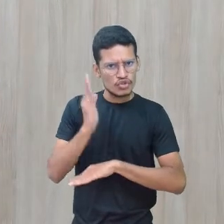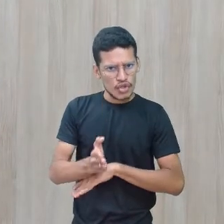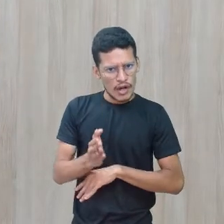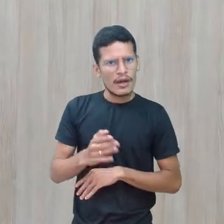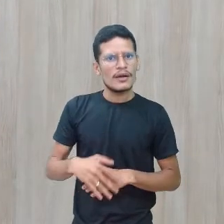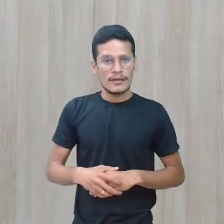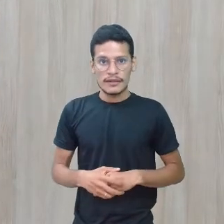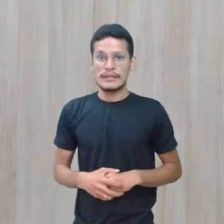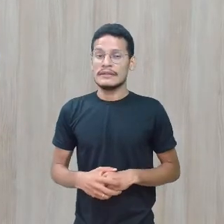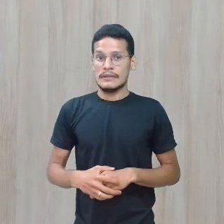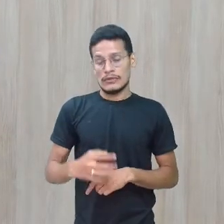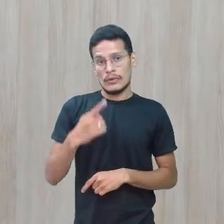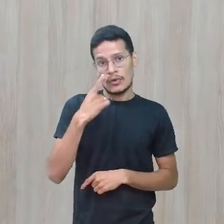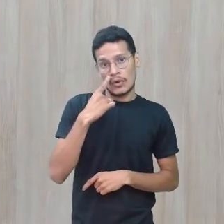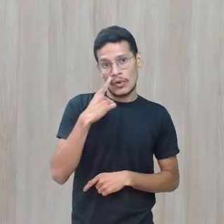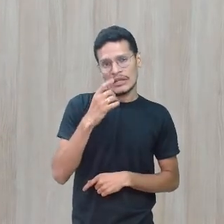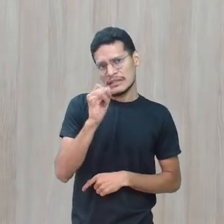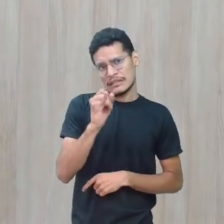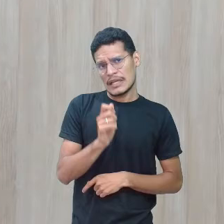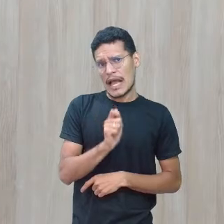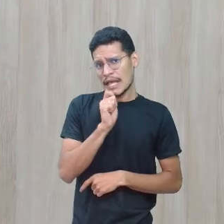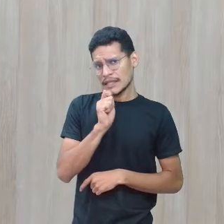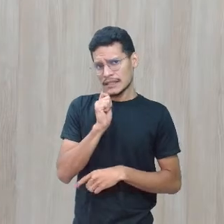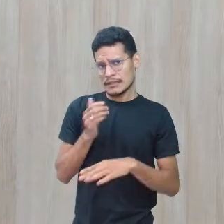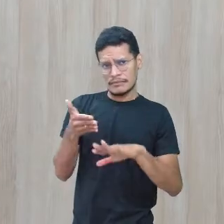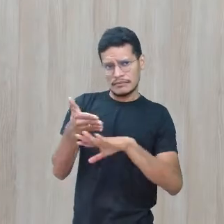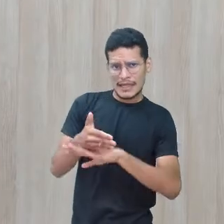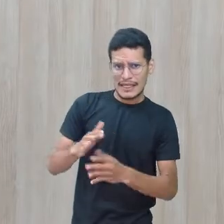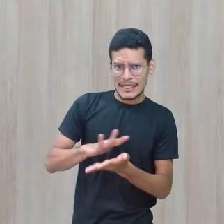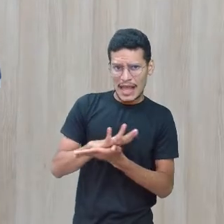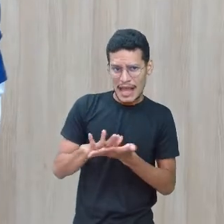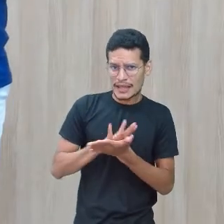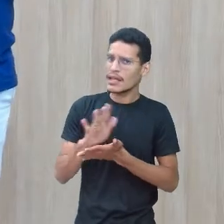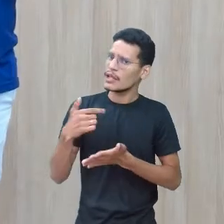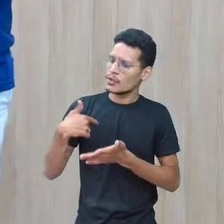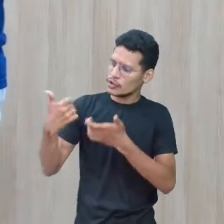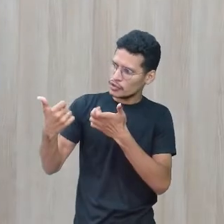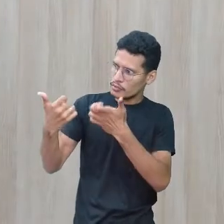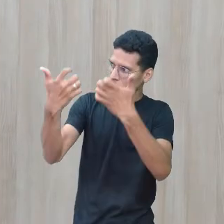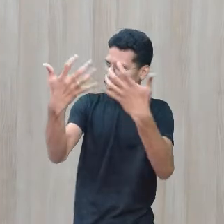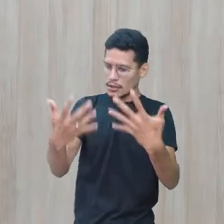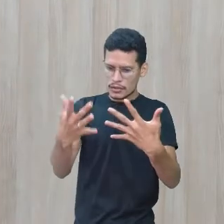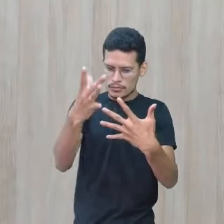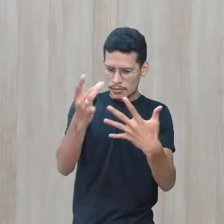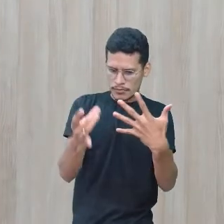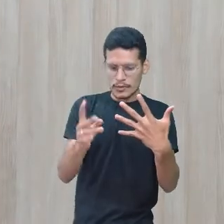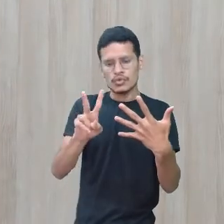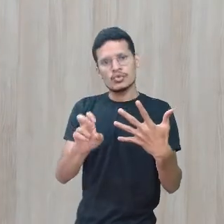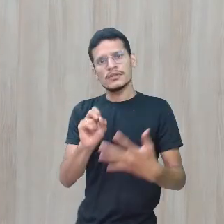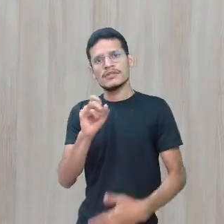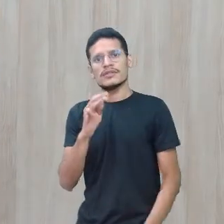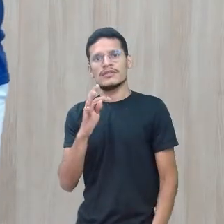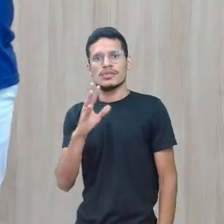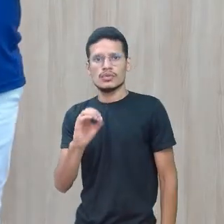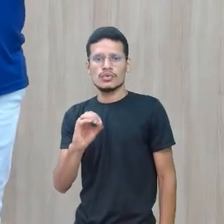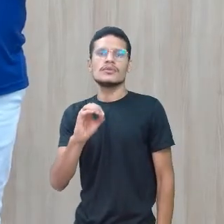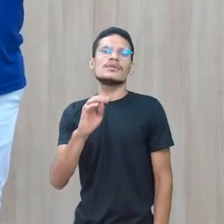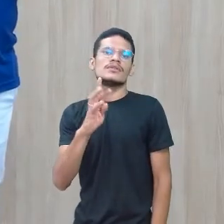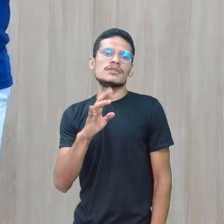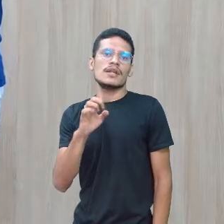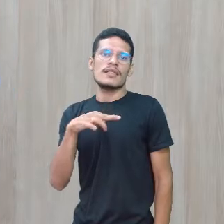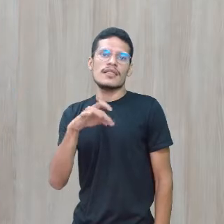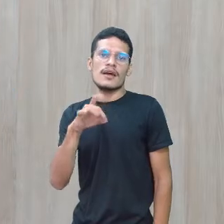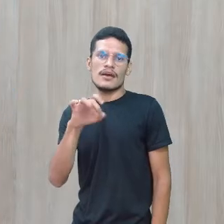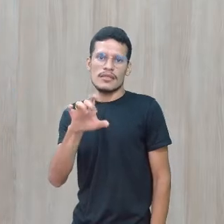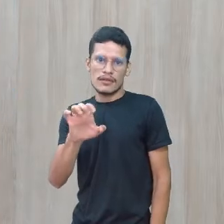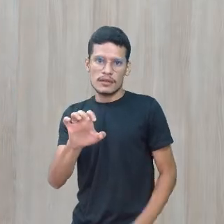local? Então, se você não visitou, a gente vai falar um pouquinho a respeito do Sítio da Trindade. E por que a gente vai falar